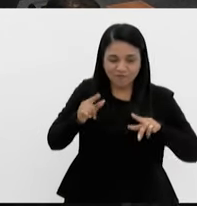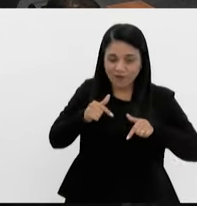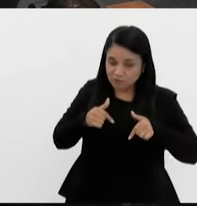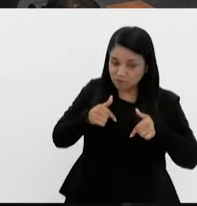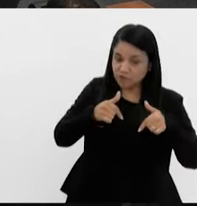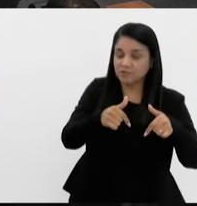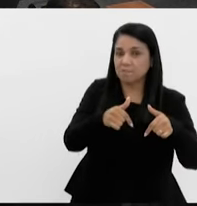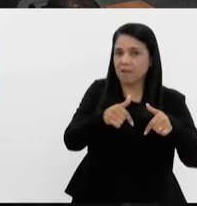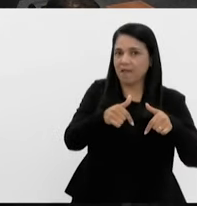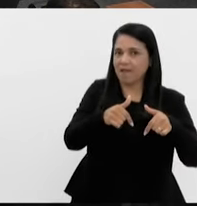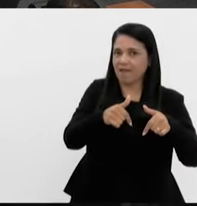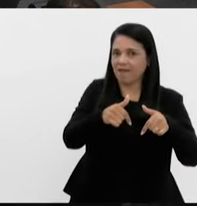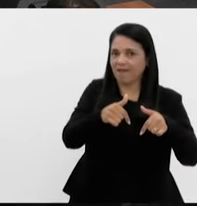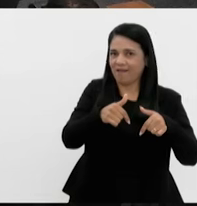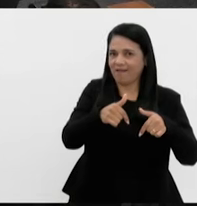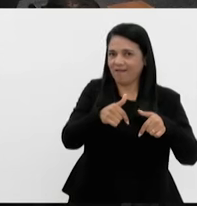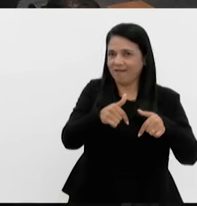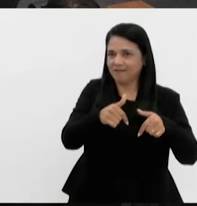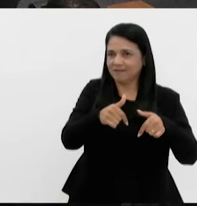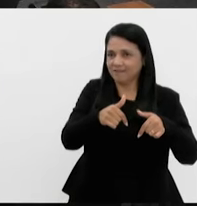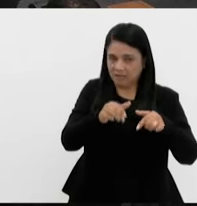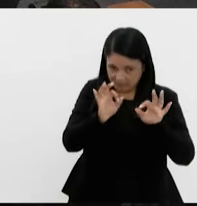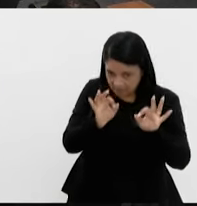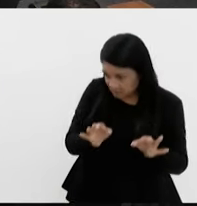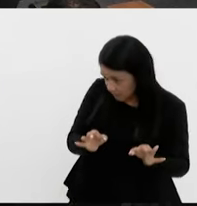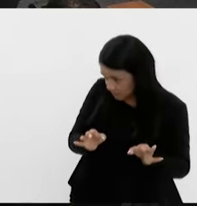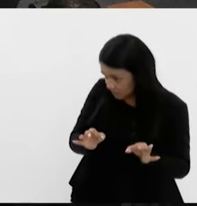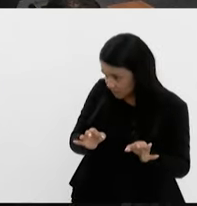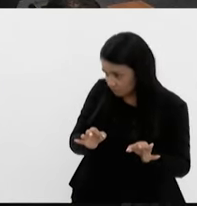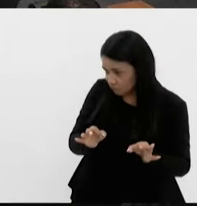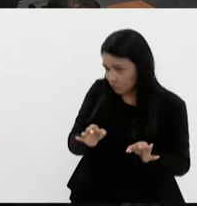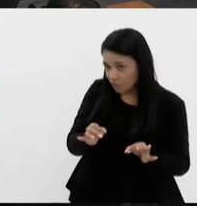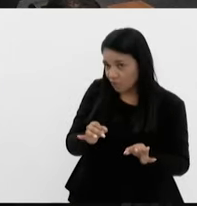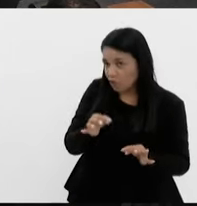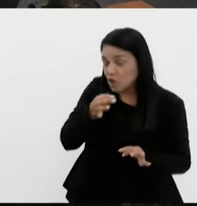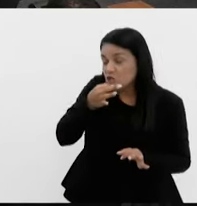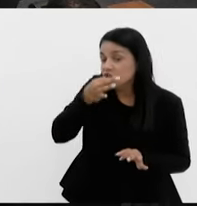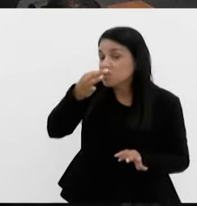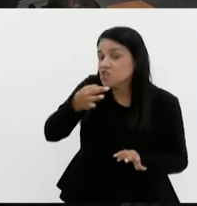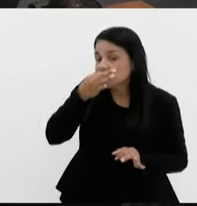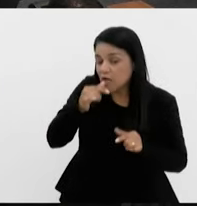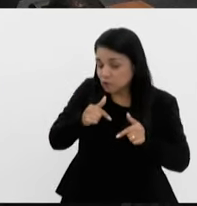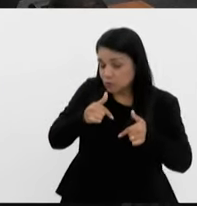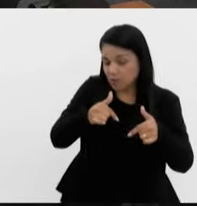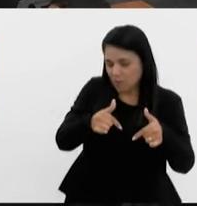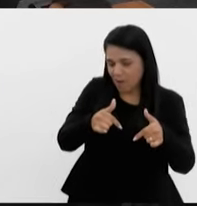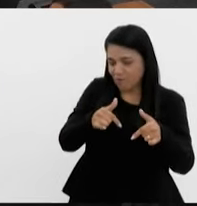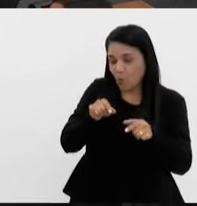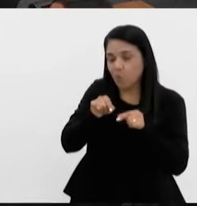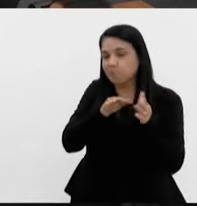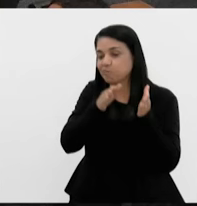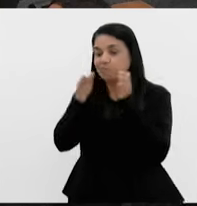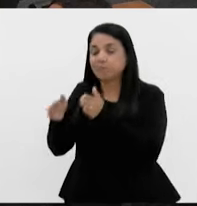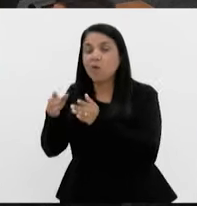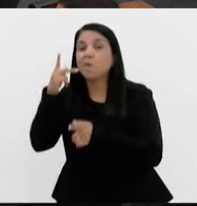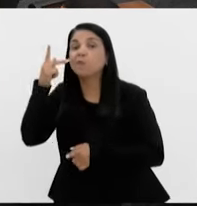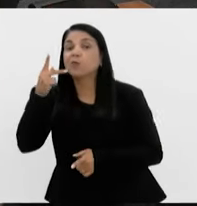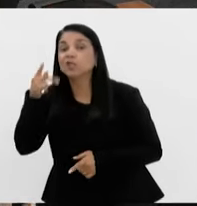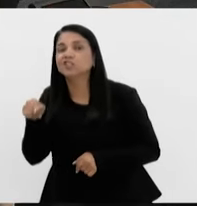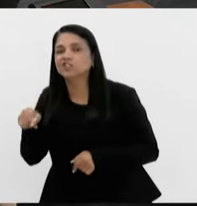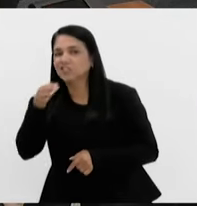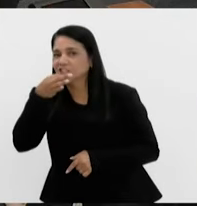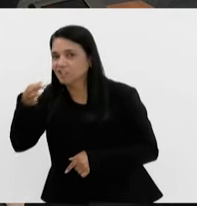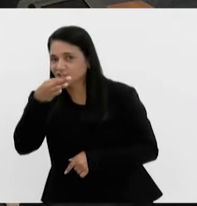Anderson foi pelo que vossa excelência tá dizendo nem foi criticado o desempenho foi a questão política exatamente eu quero dizer que isso não